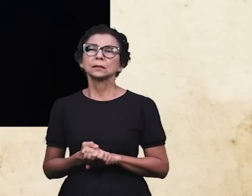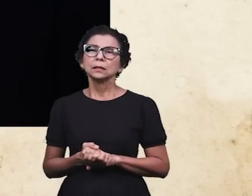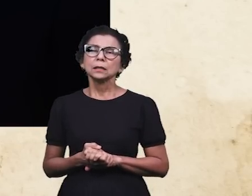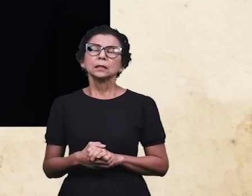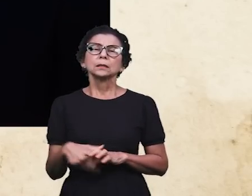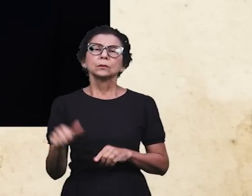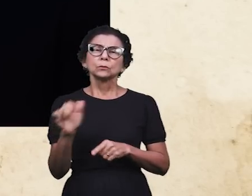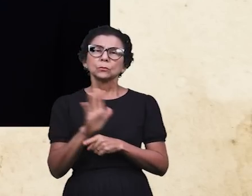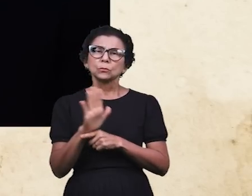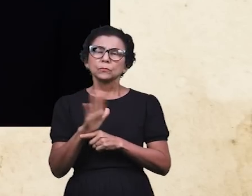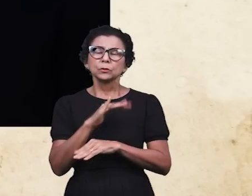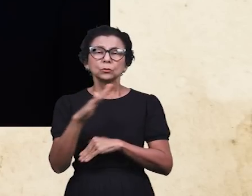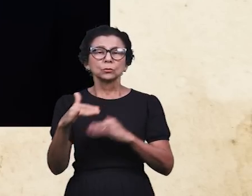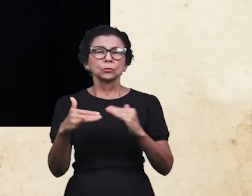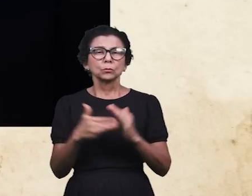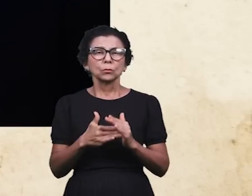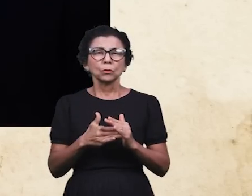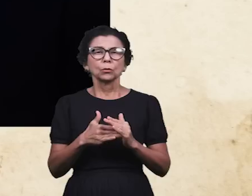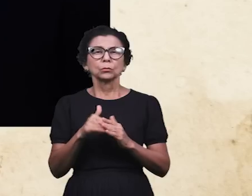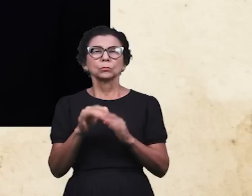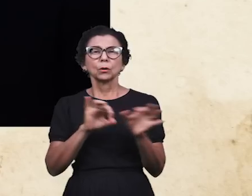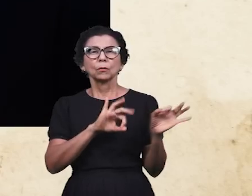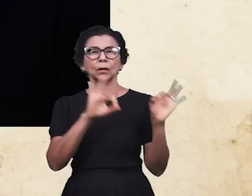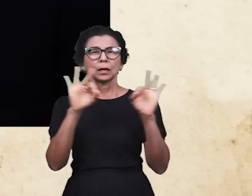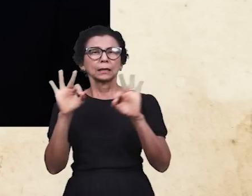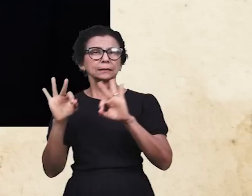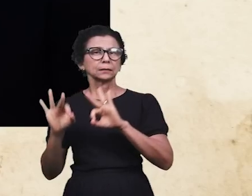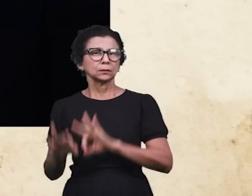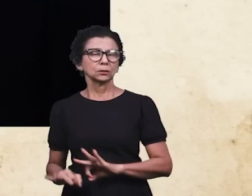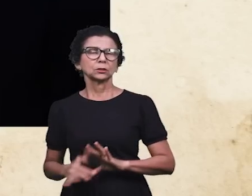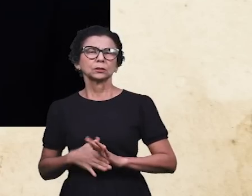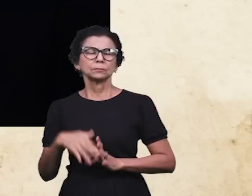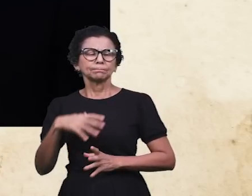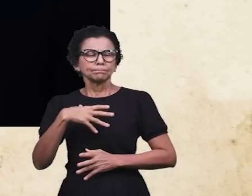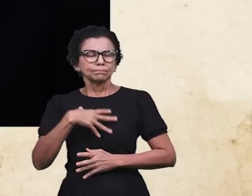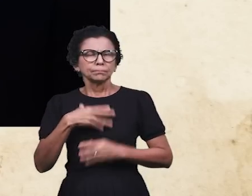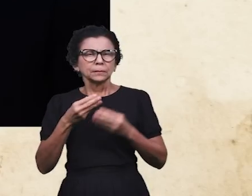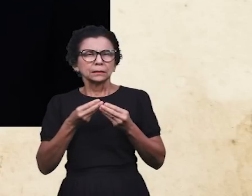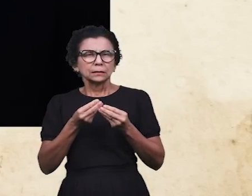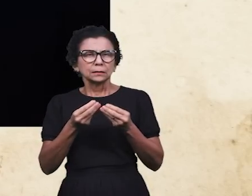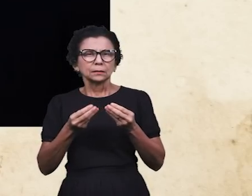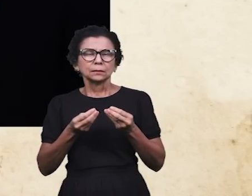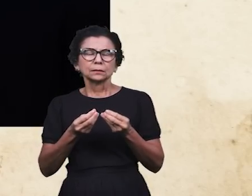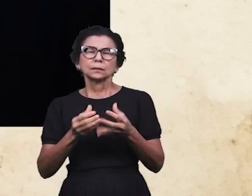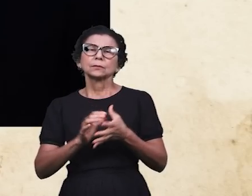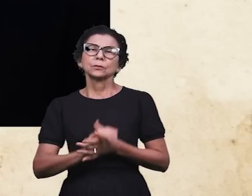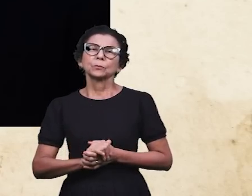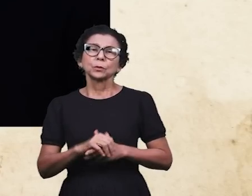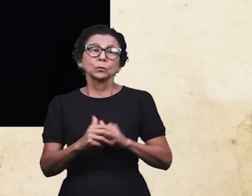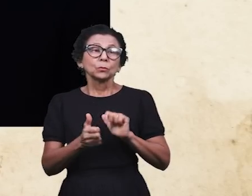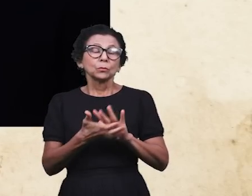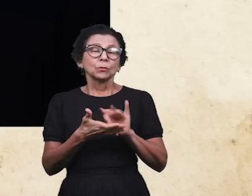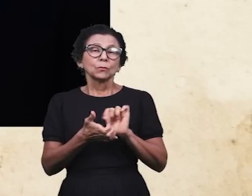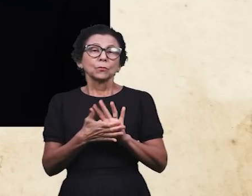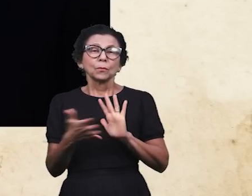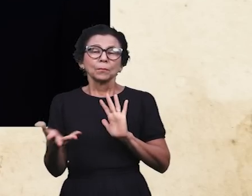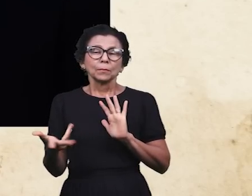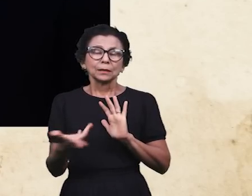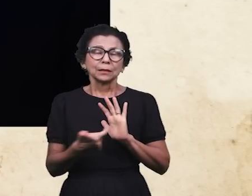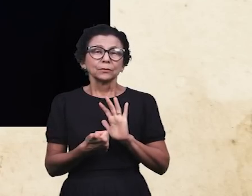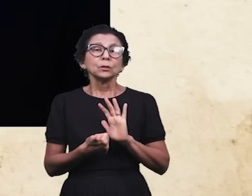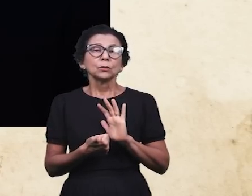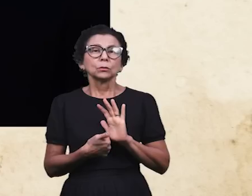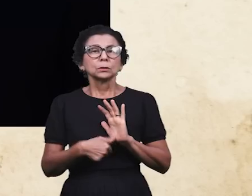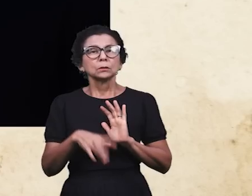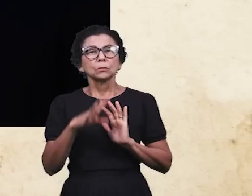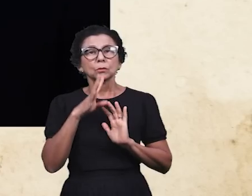vídeos desse quadro, e foi um quadro que me quebrantou muito, porque o louvor por si só é uma bênção. Conhecer